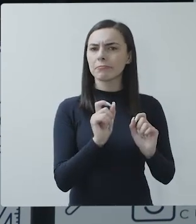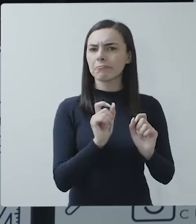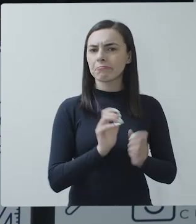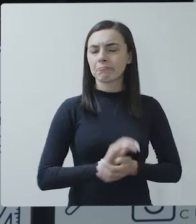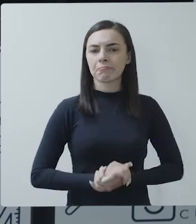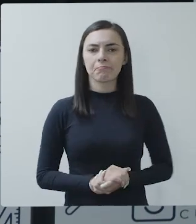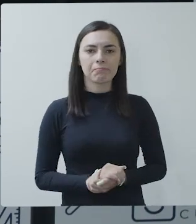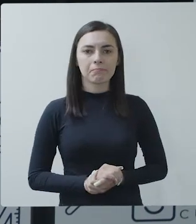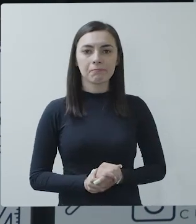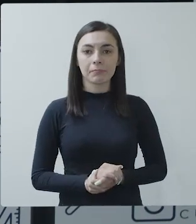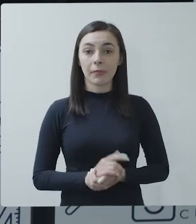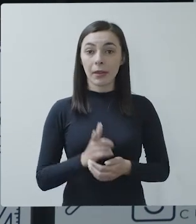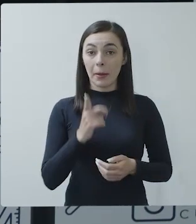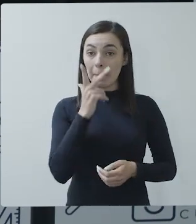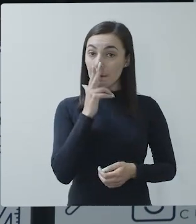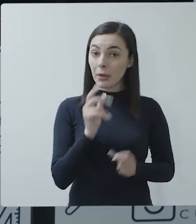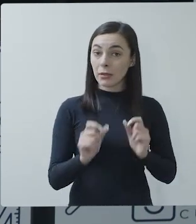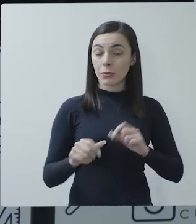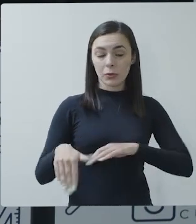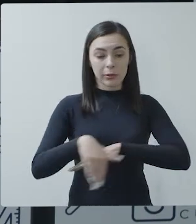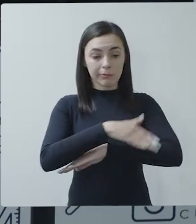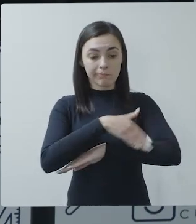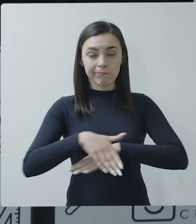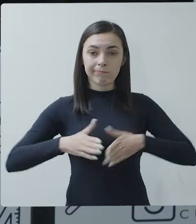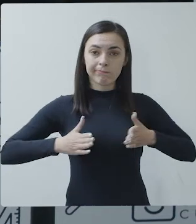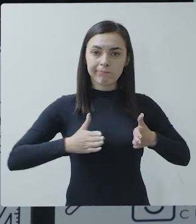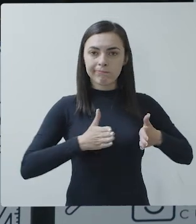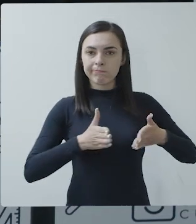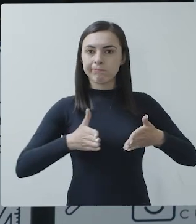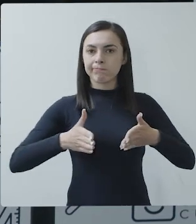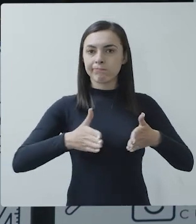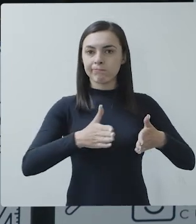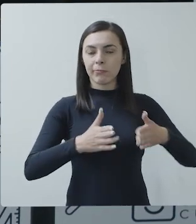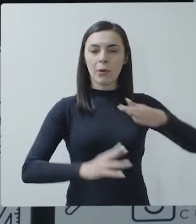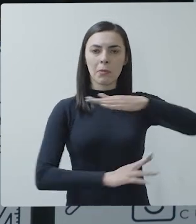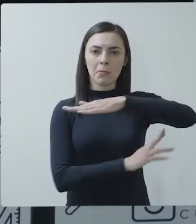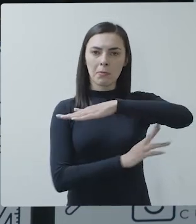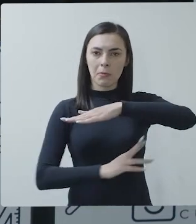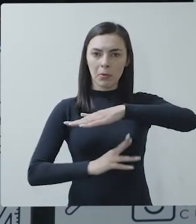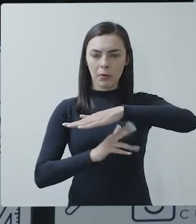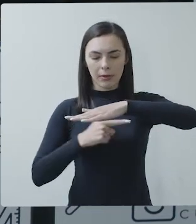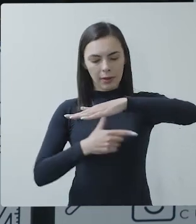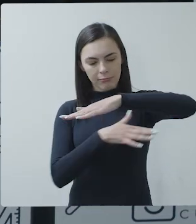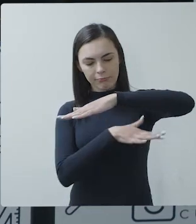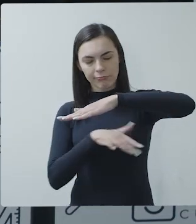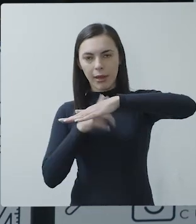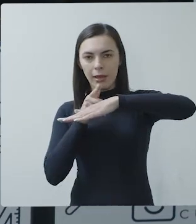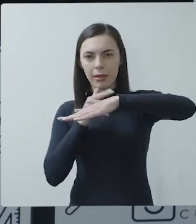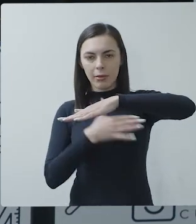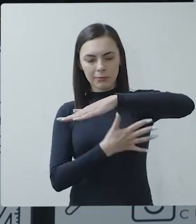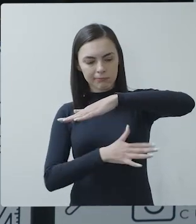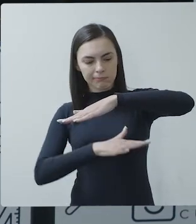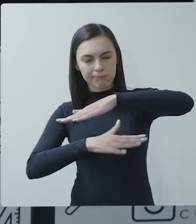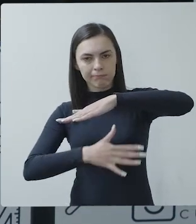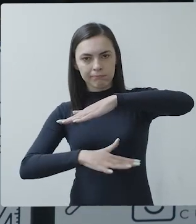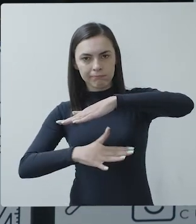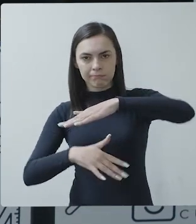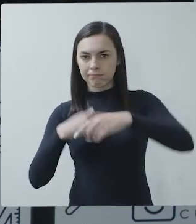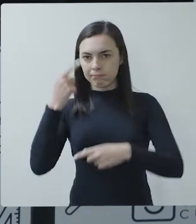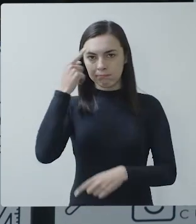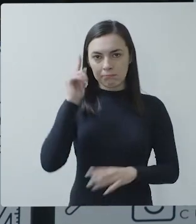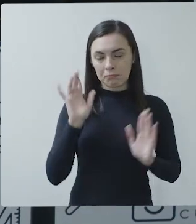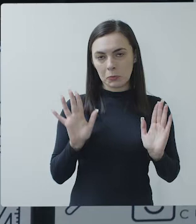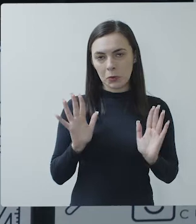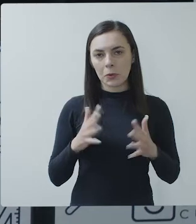quê? Ela é uma estrada, é uma ponte comprida que atravessa um rio, né? Ou o mar, não dá para